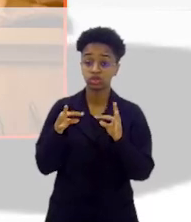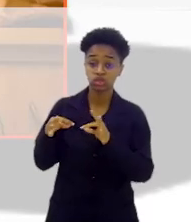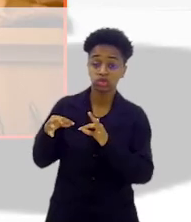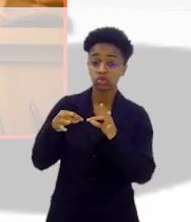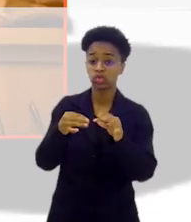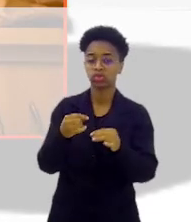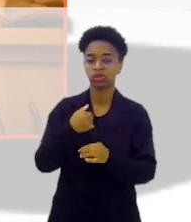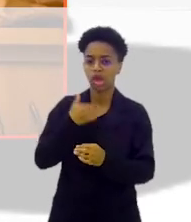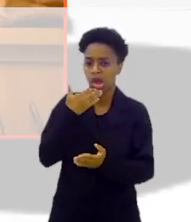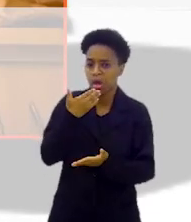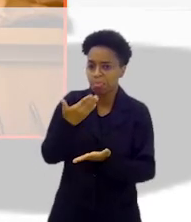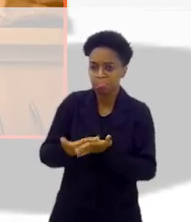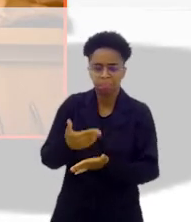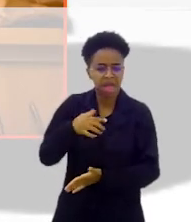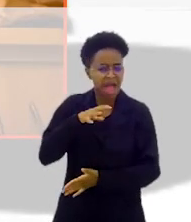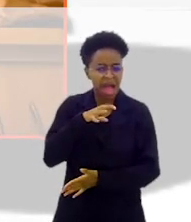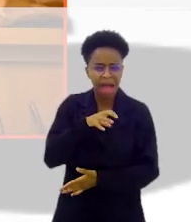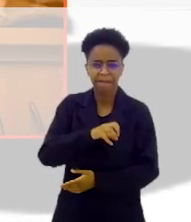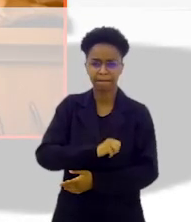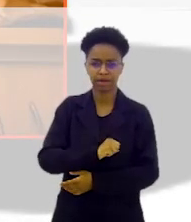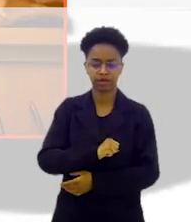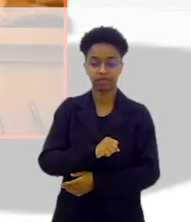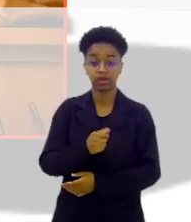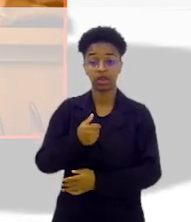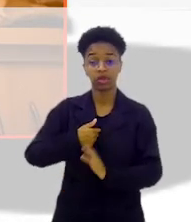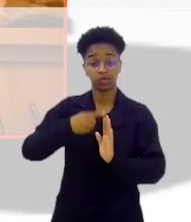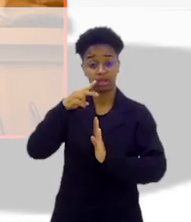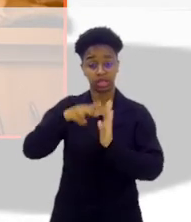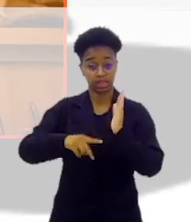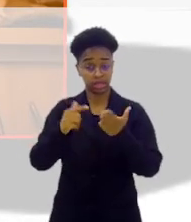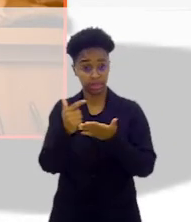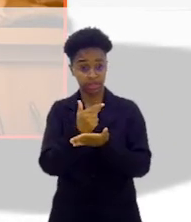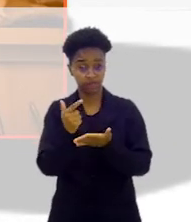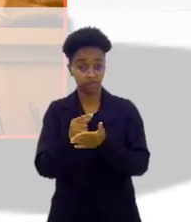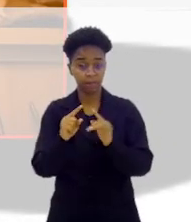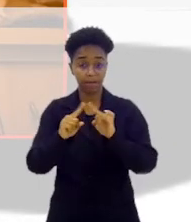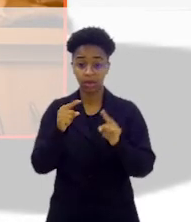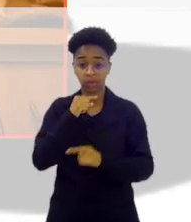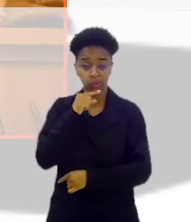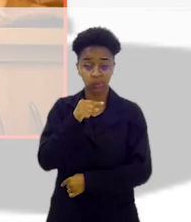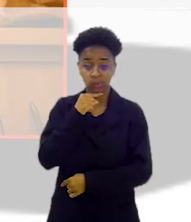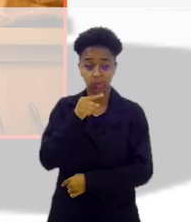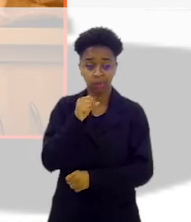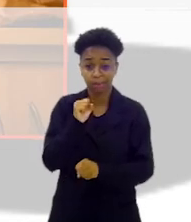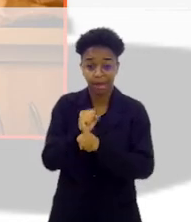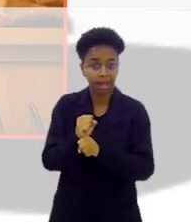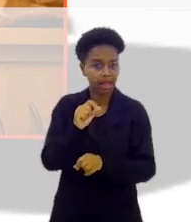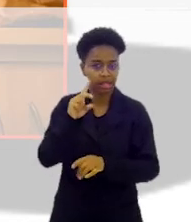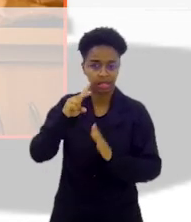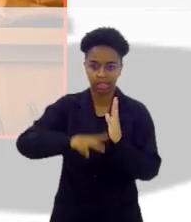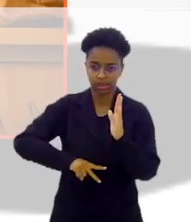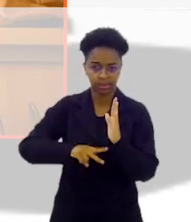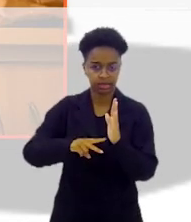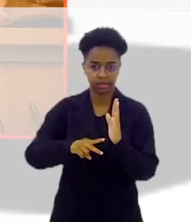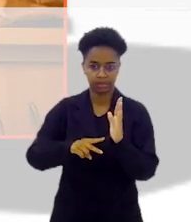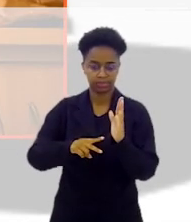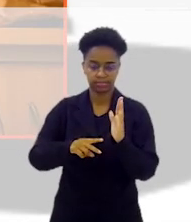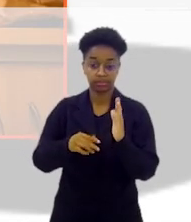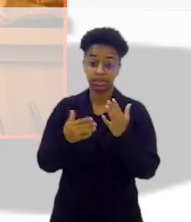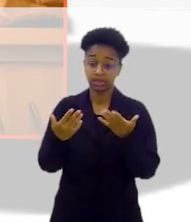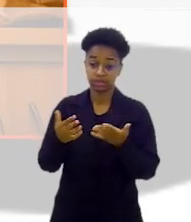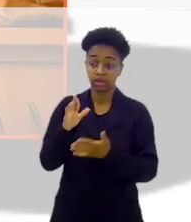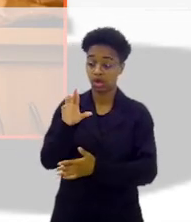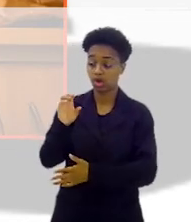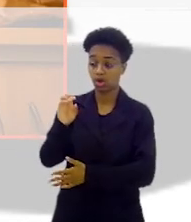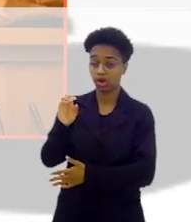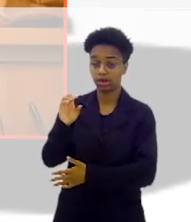todos eles. Aquilo me fascinava. Eu pegava um livro daquele e não conseguia deixar de ler.